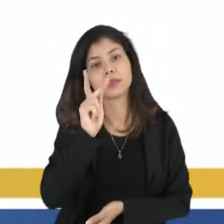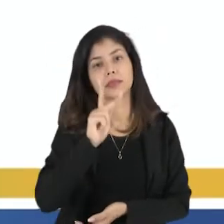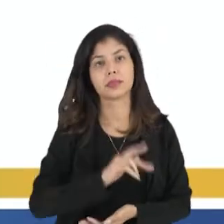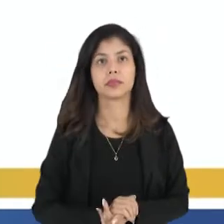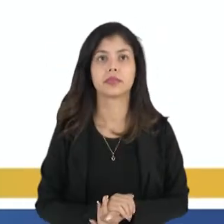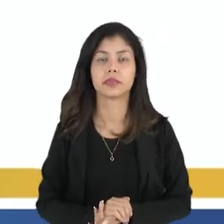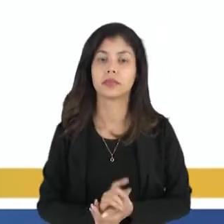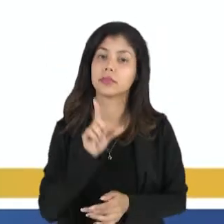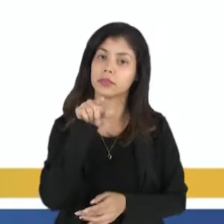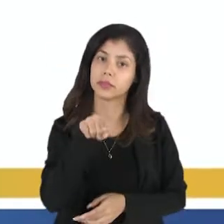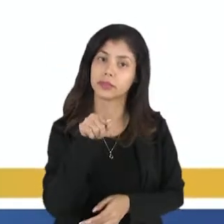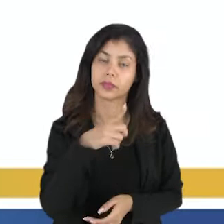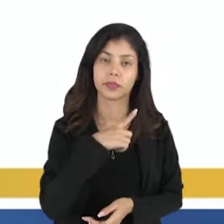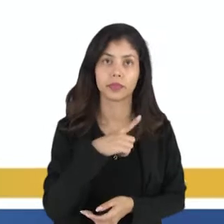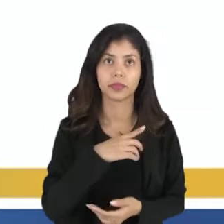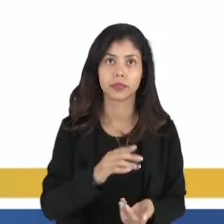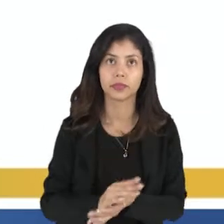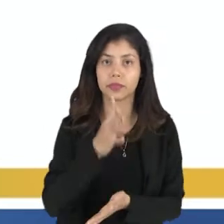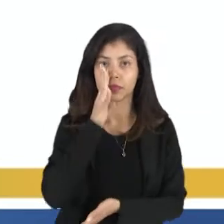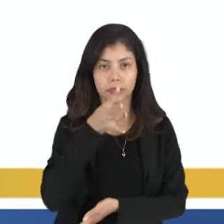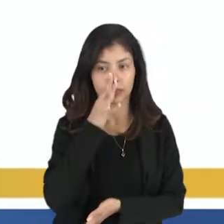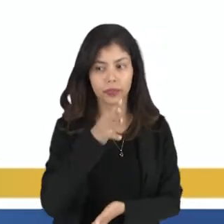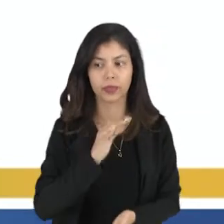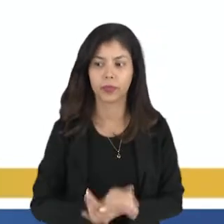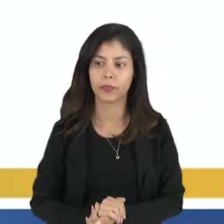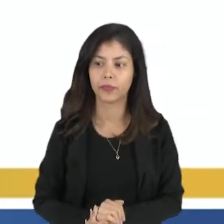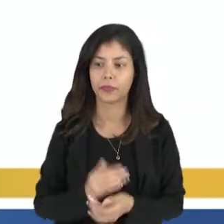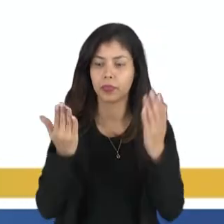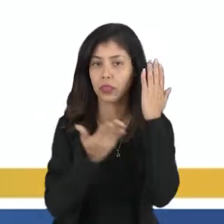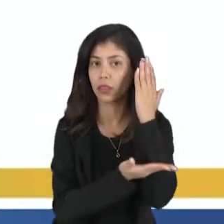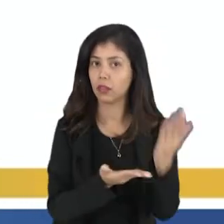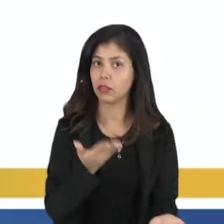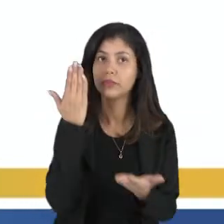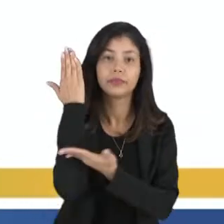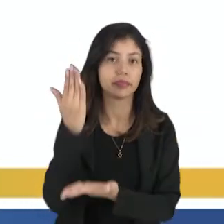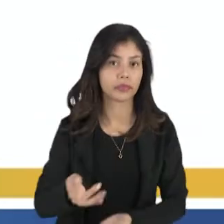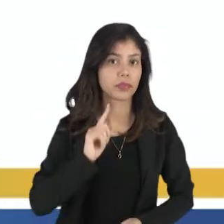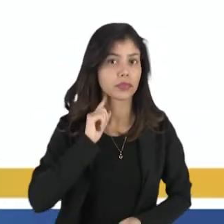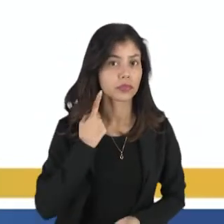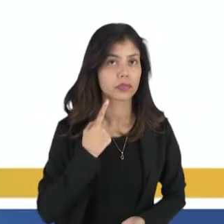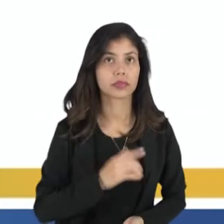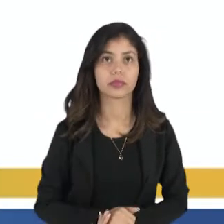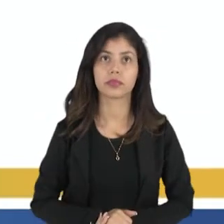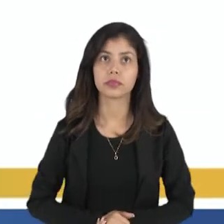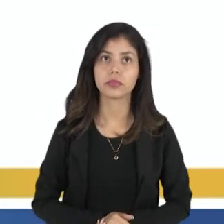ok? Contida nesse cartoon. É uma crítica ao desmatamento e à poluição.